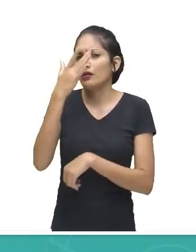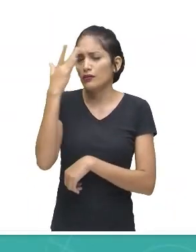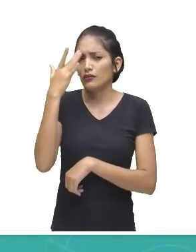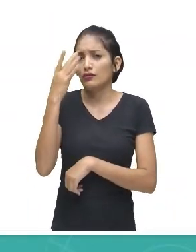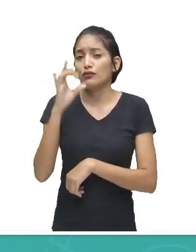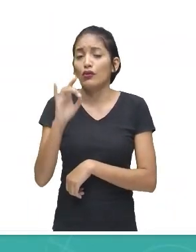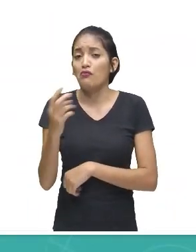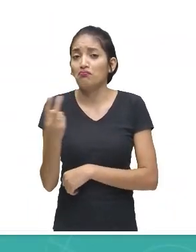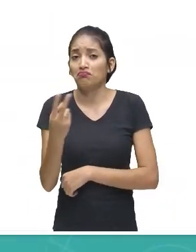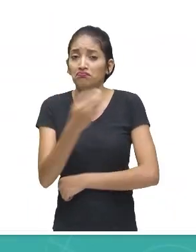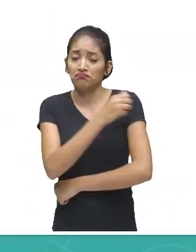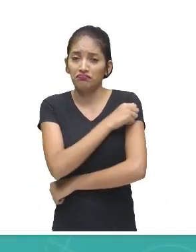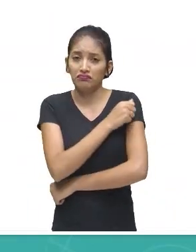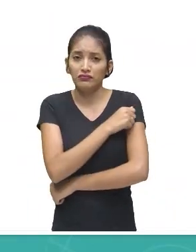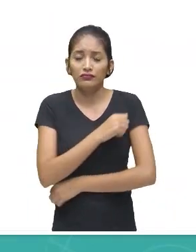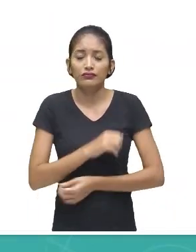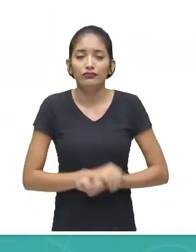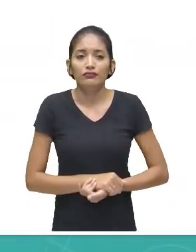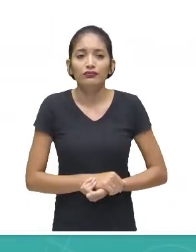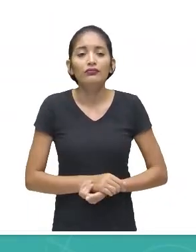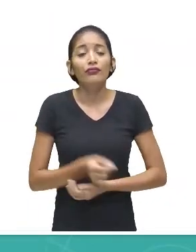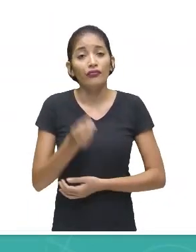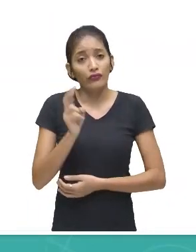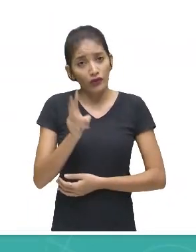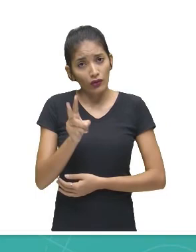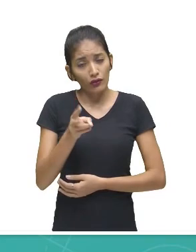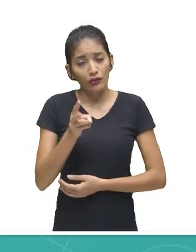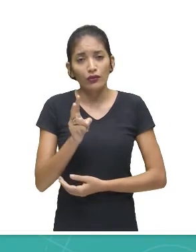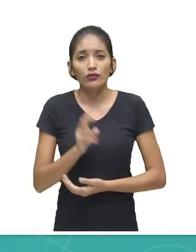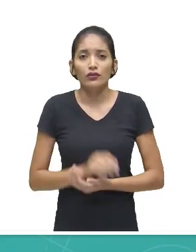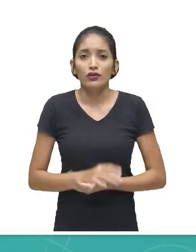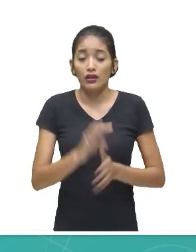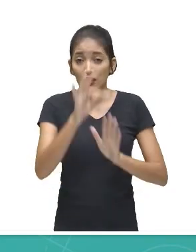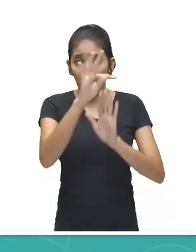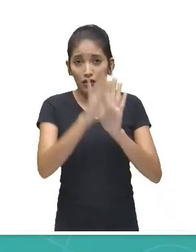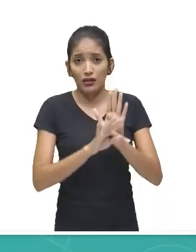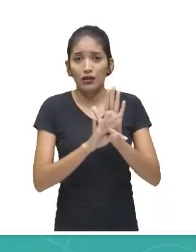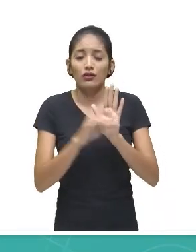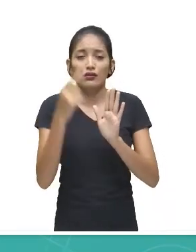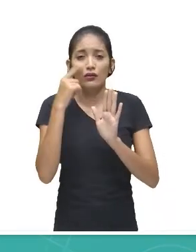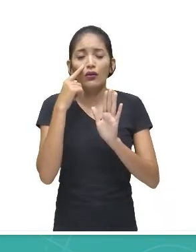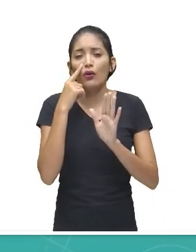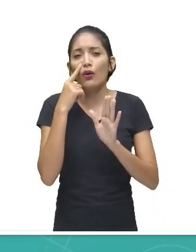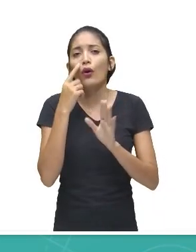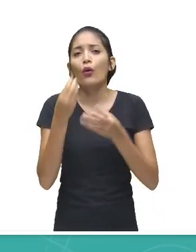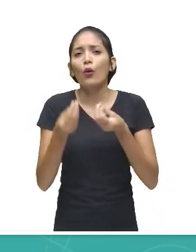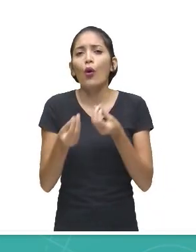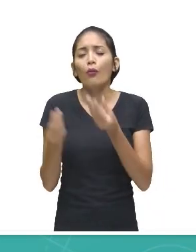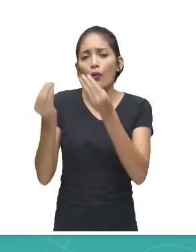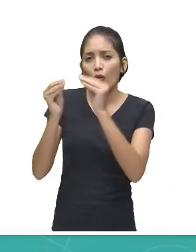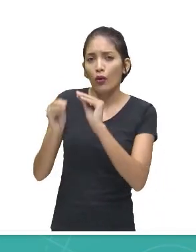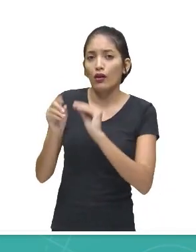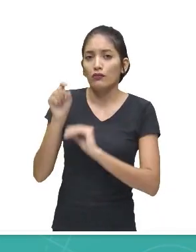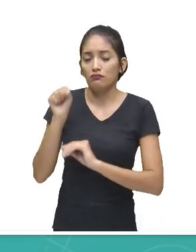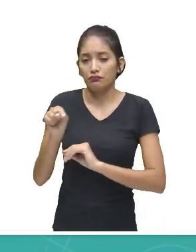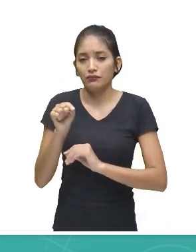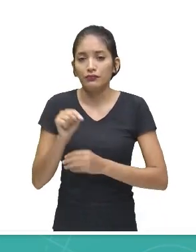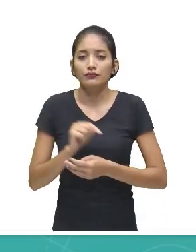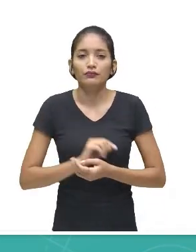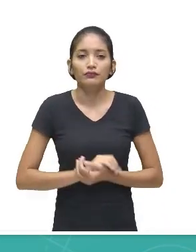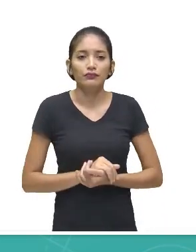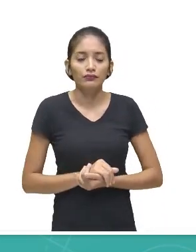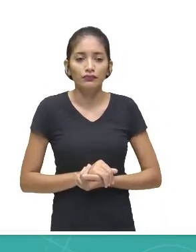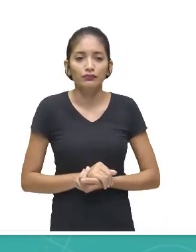esses alunos. Então, vamos seguir aí para o texto. Como é que fica pontuado esse texto? Vamos ver.